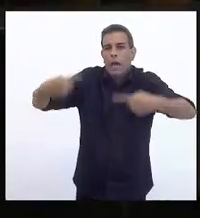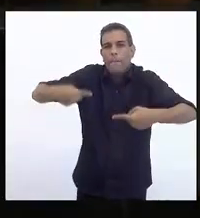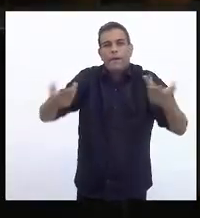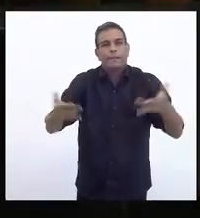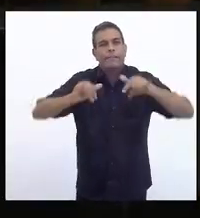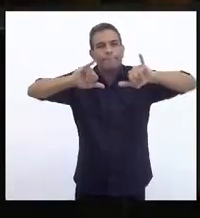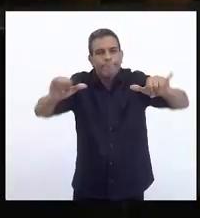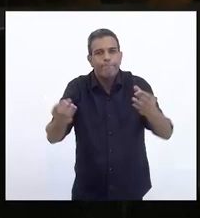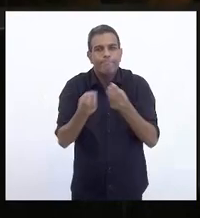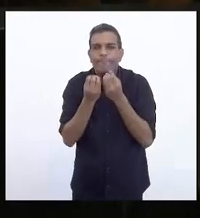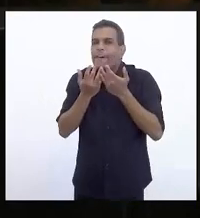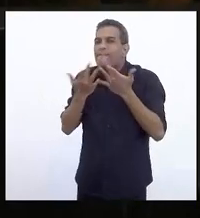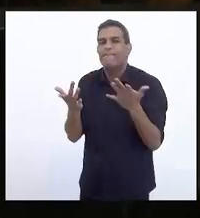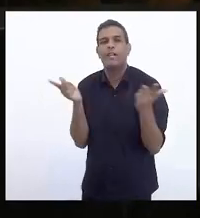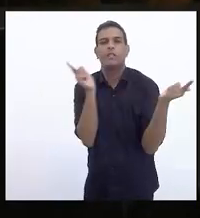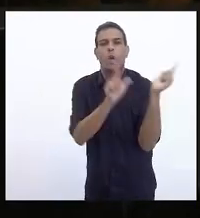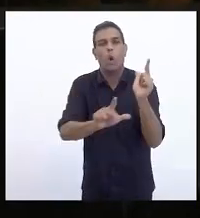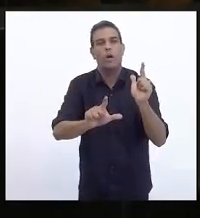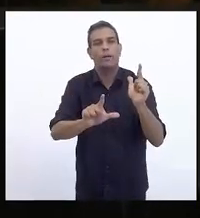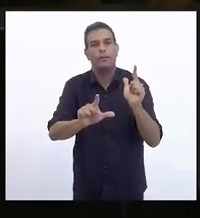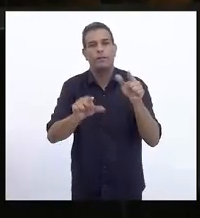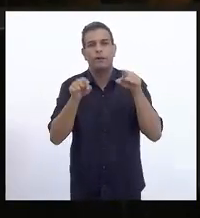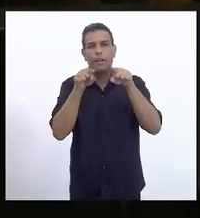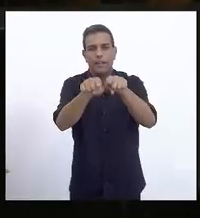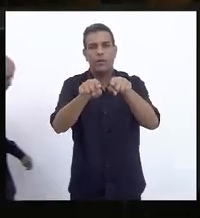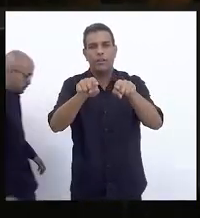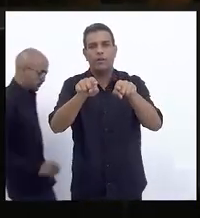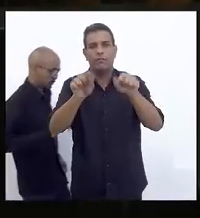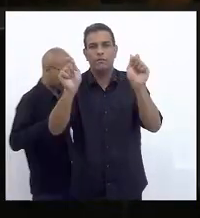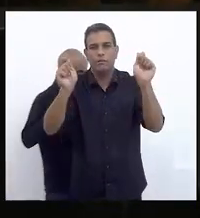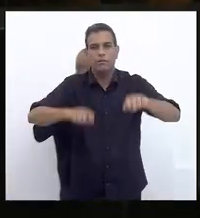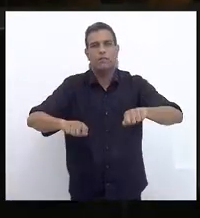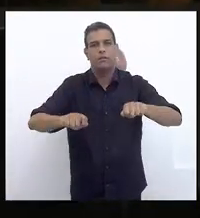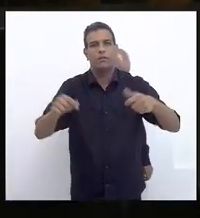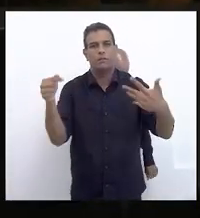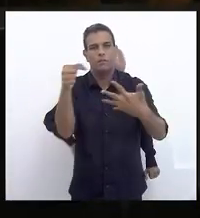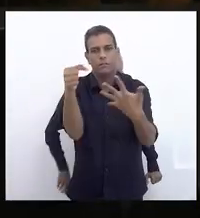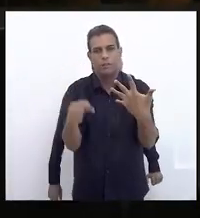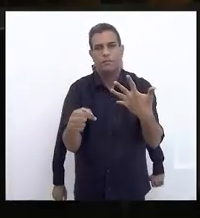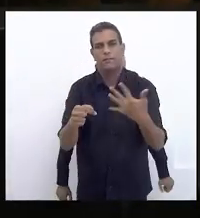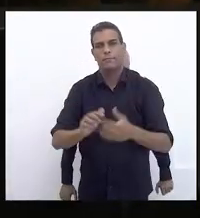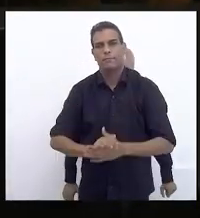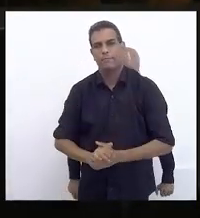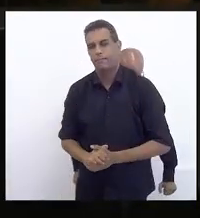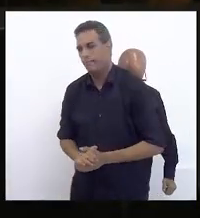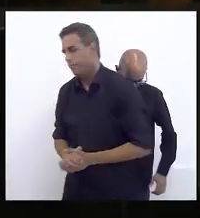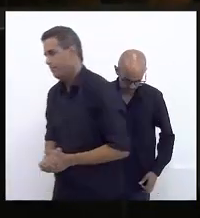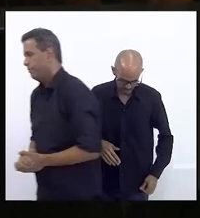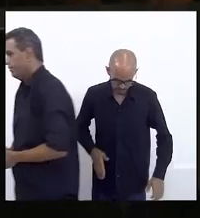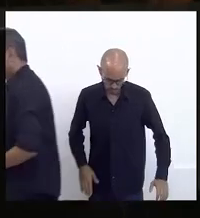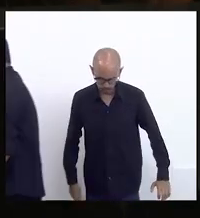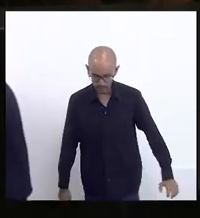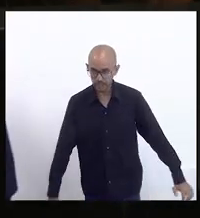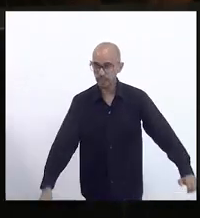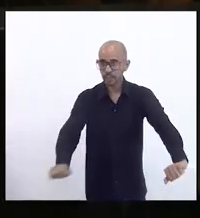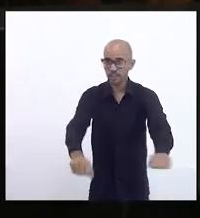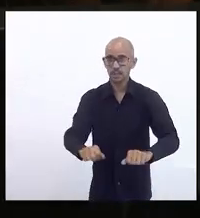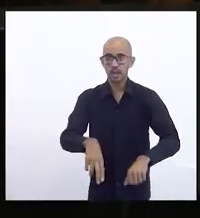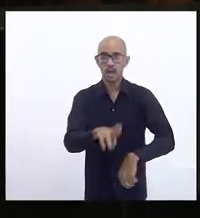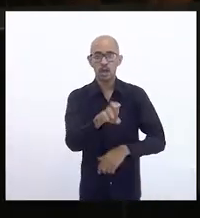é fácil, é necessário que seja feito. A UESO, enquanto centro universitário, ela foi inaugurada